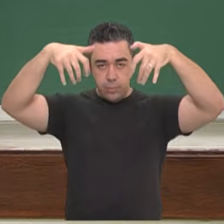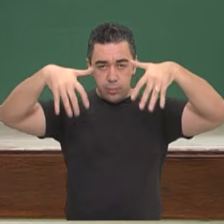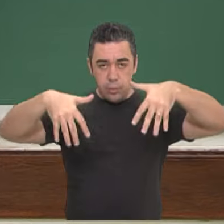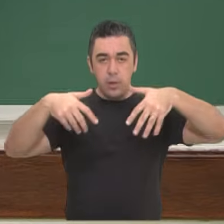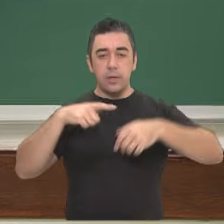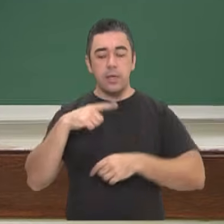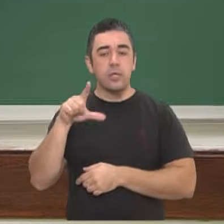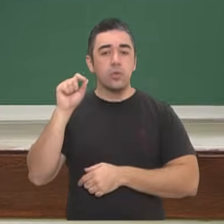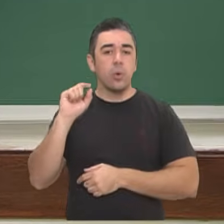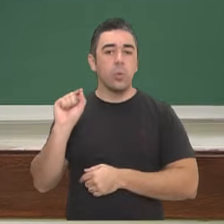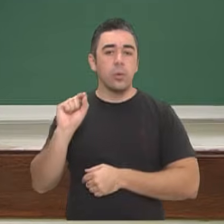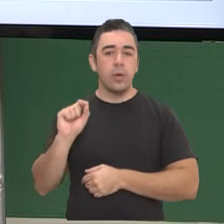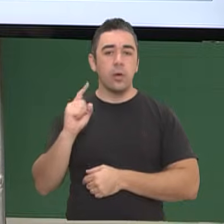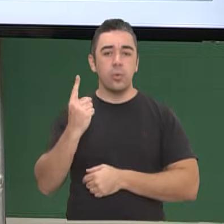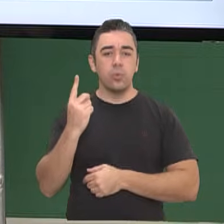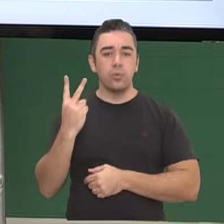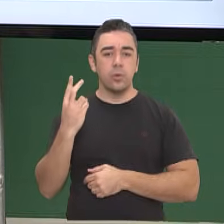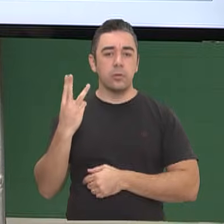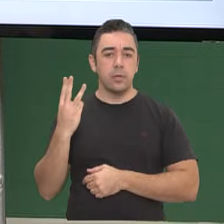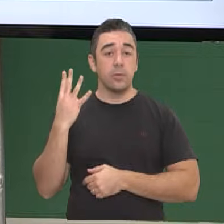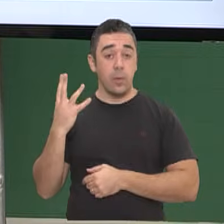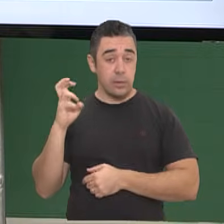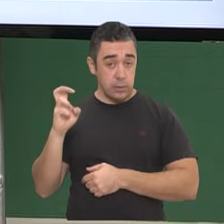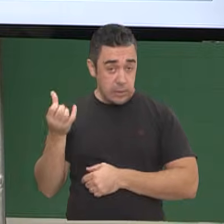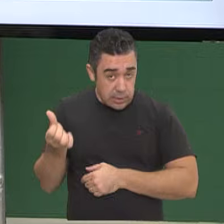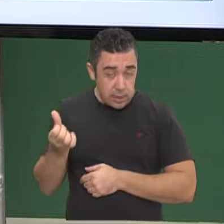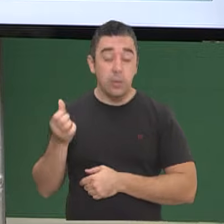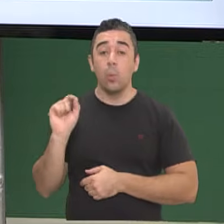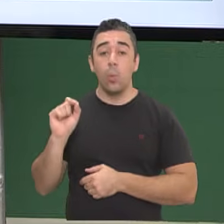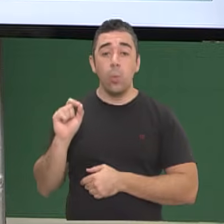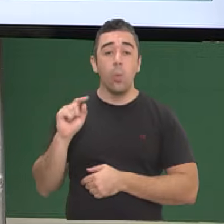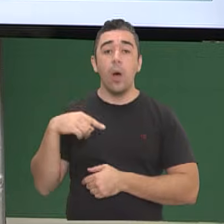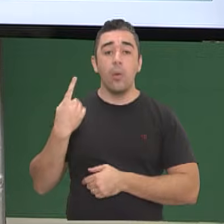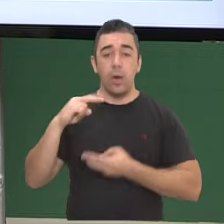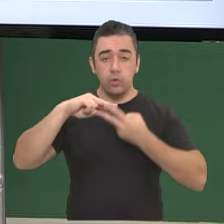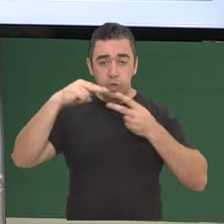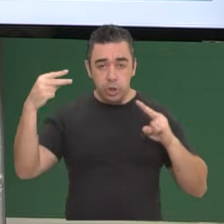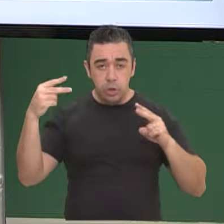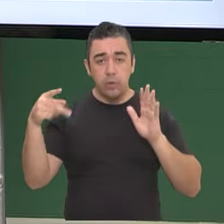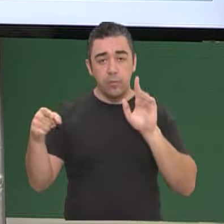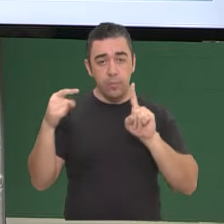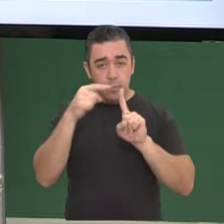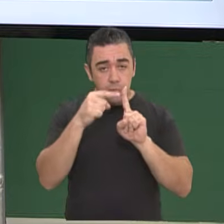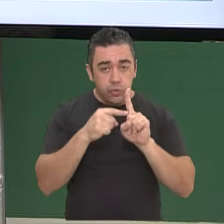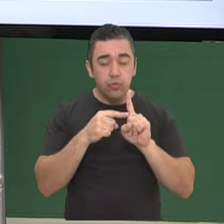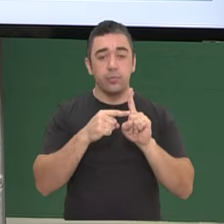3, 4, 5 e 6, respectivamente. Então, como é que é o genótipo desses indivíduos da família?